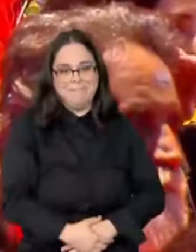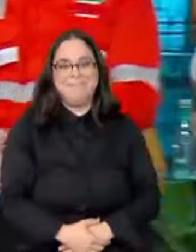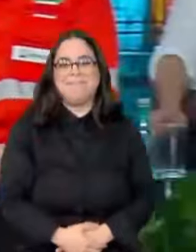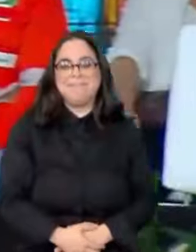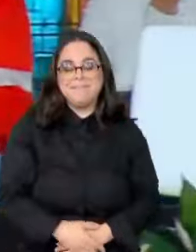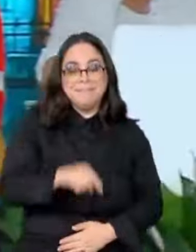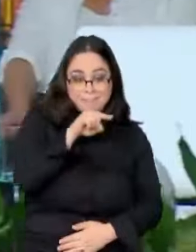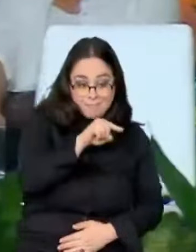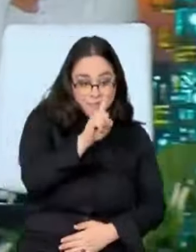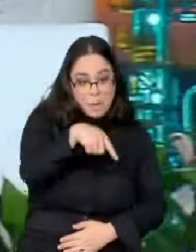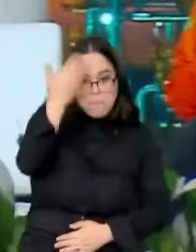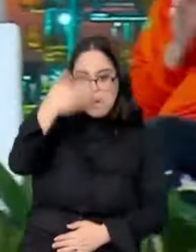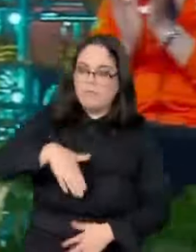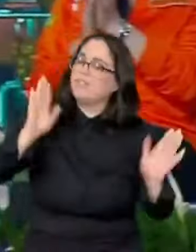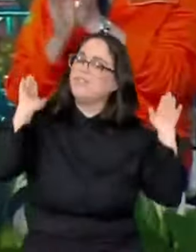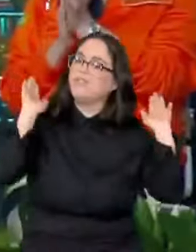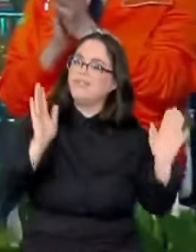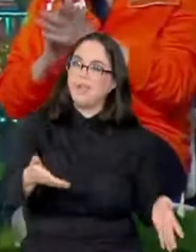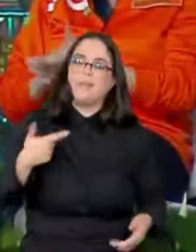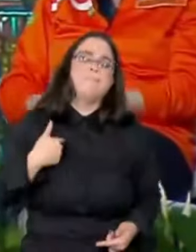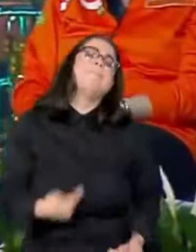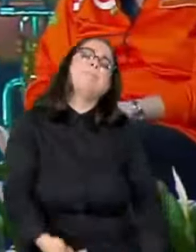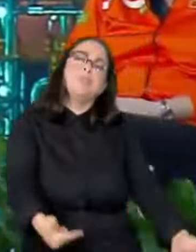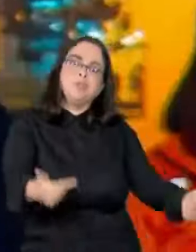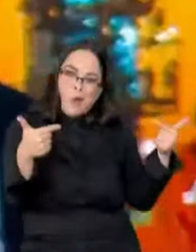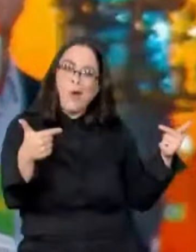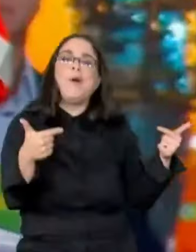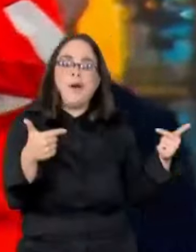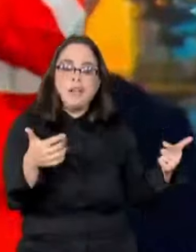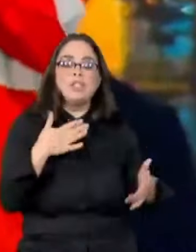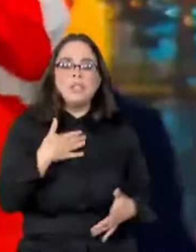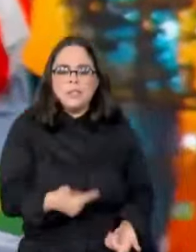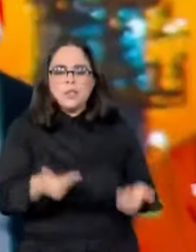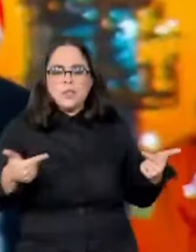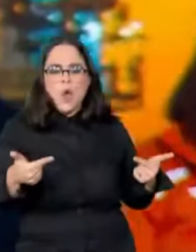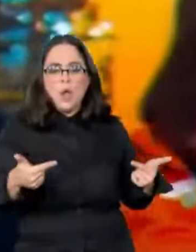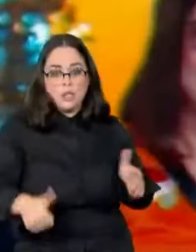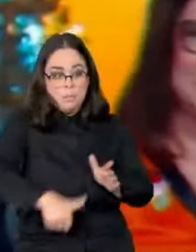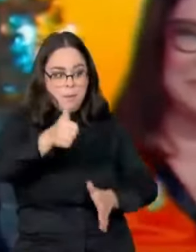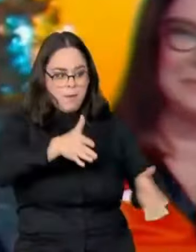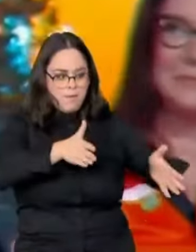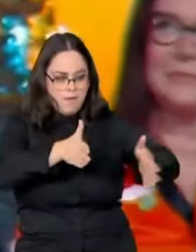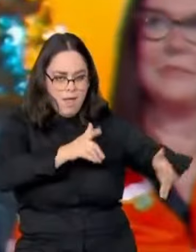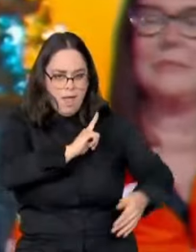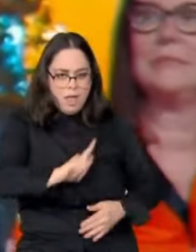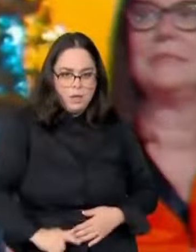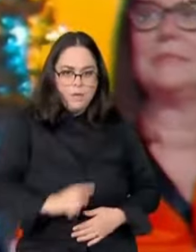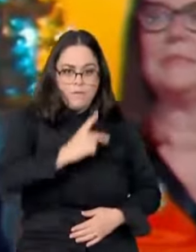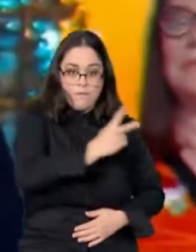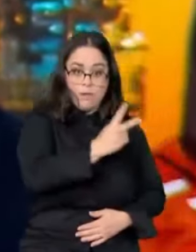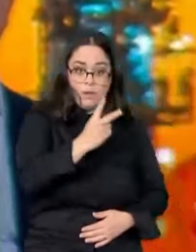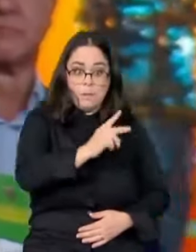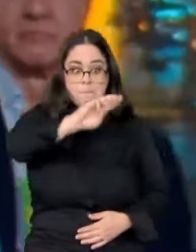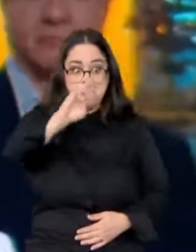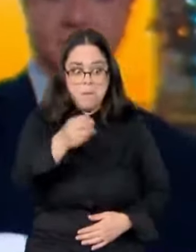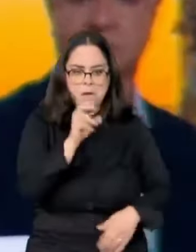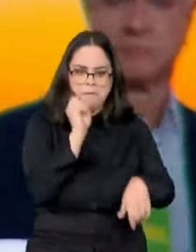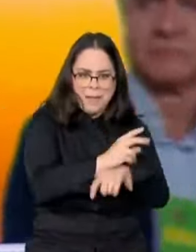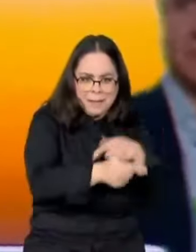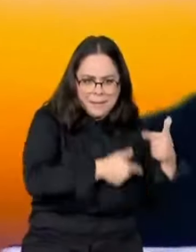quiserem. E isso nós já provamos e eu tenho sorte. Eu tive sorte no primeiro mandato. 22 milhões de